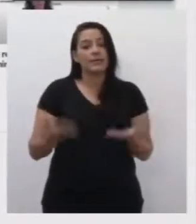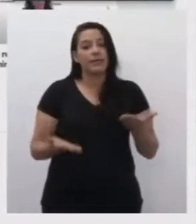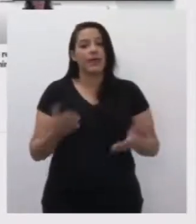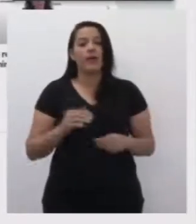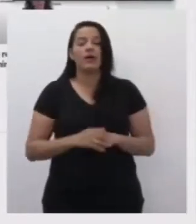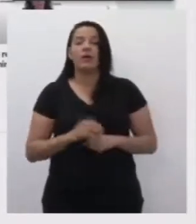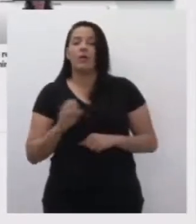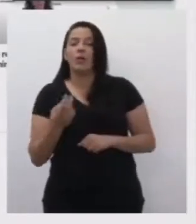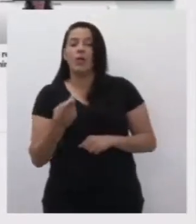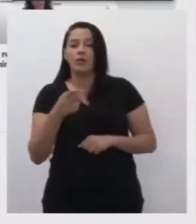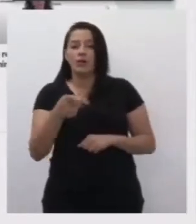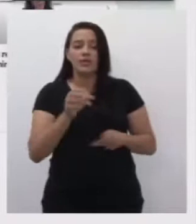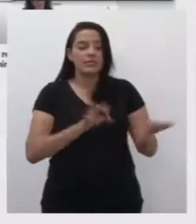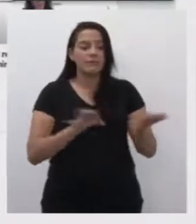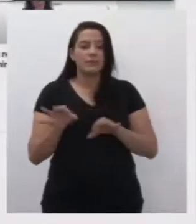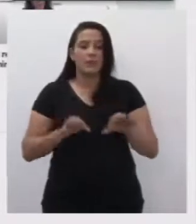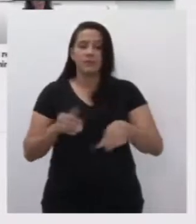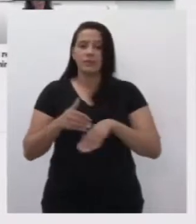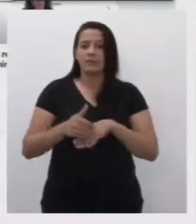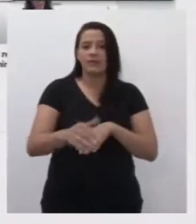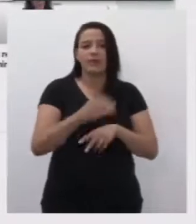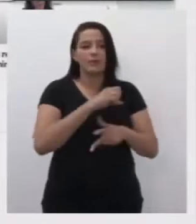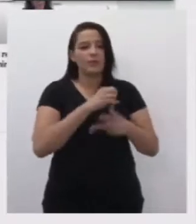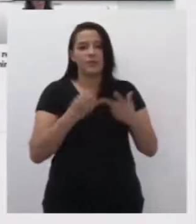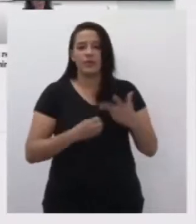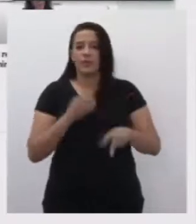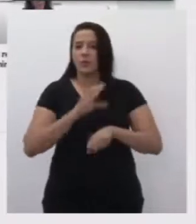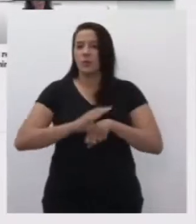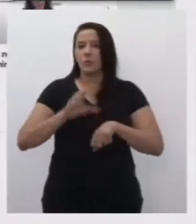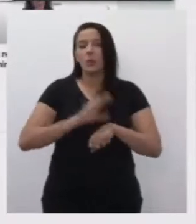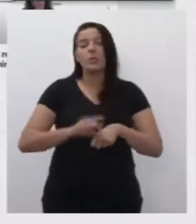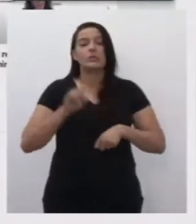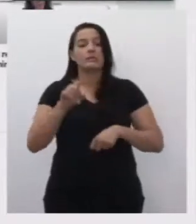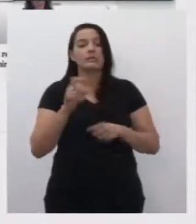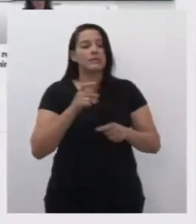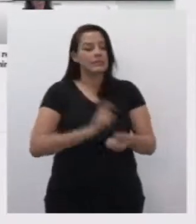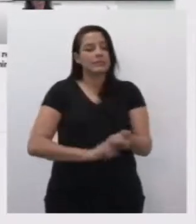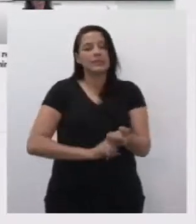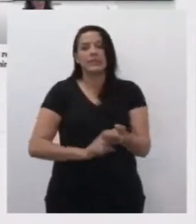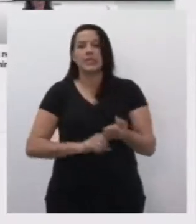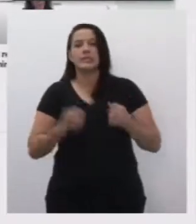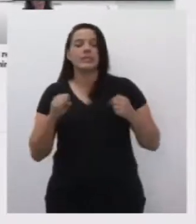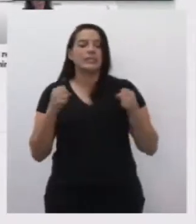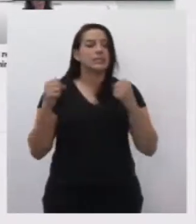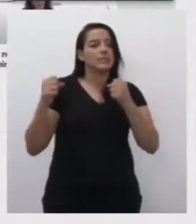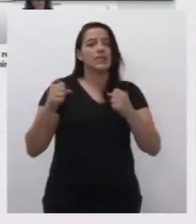muito ansioso, ele está sempre muito nervoso, né? Como você controla isso, como você melhora o seu